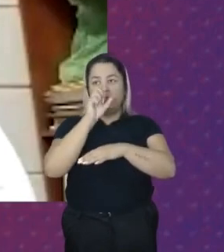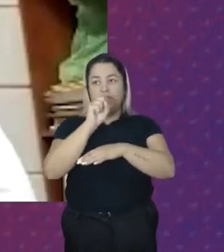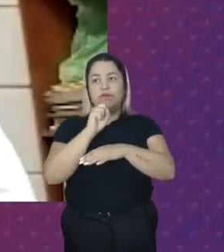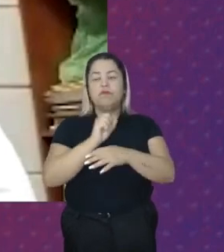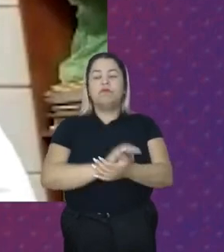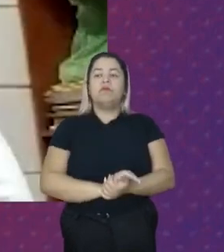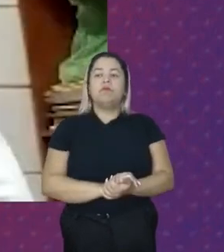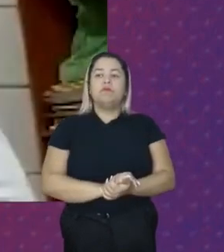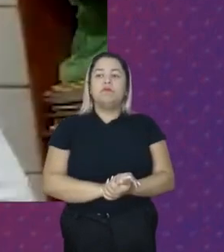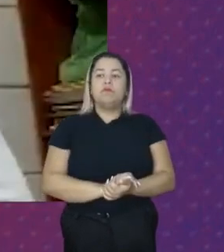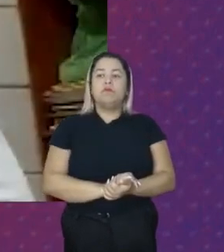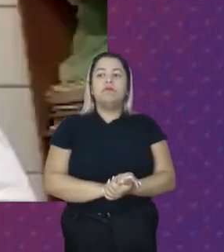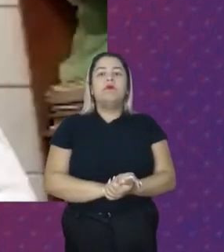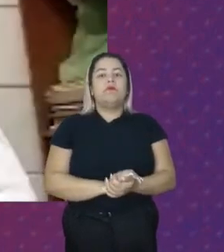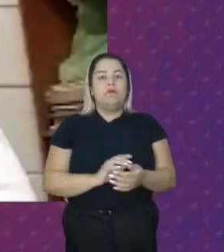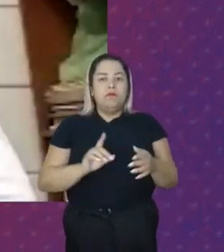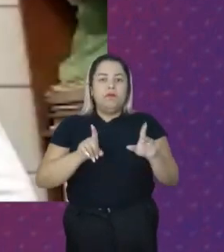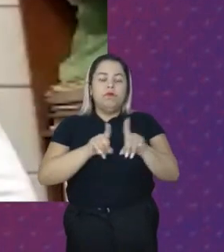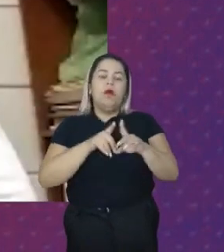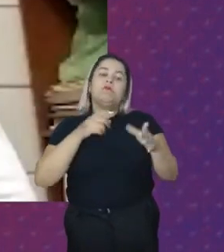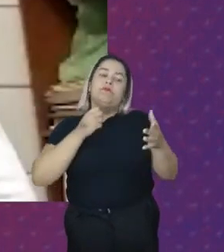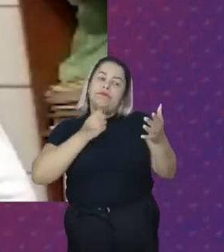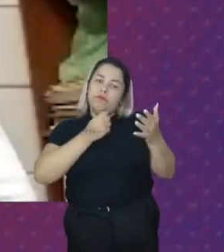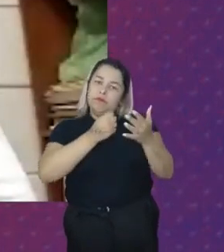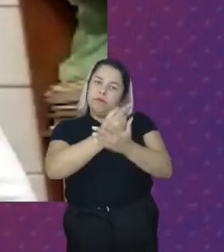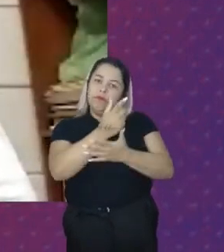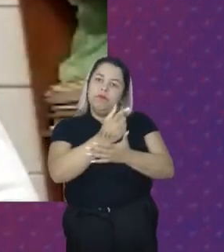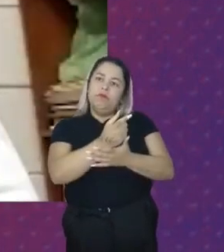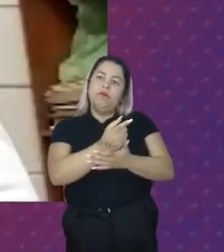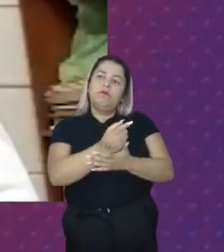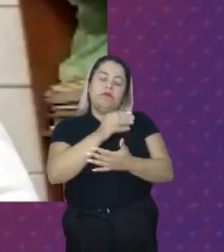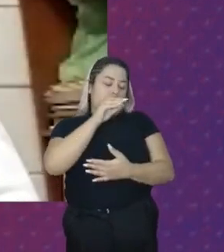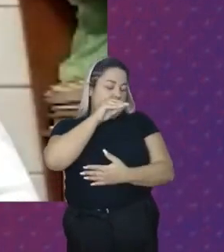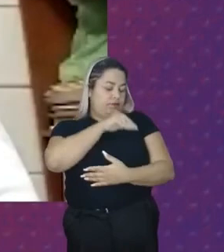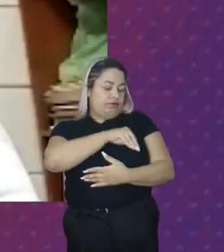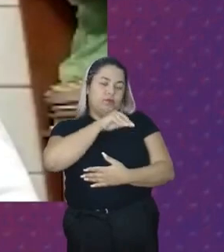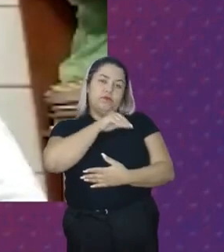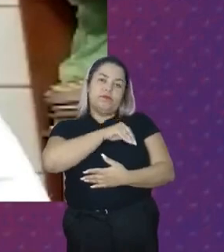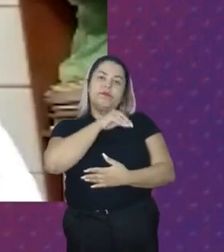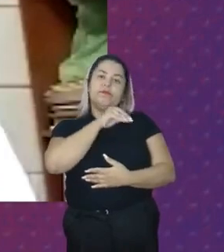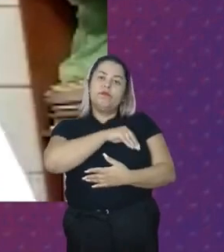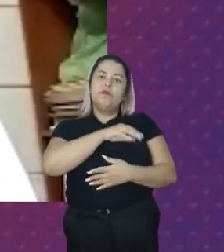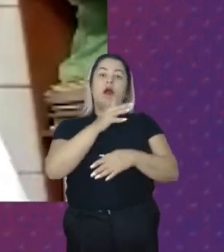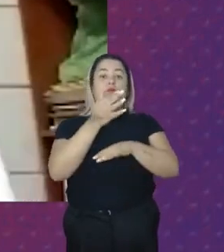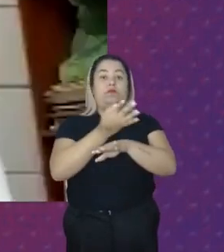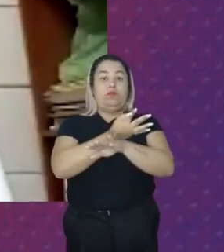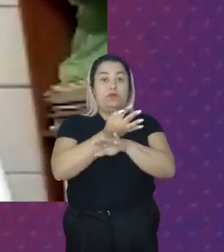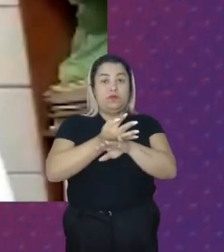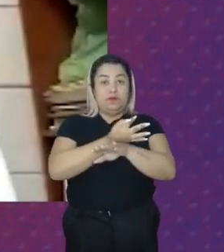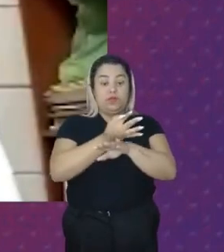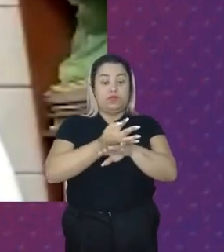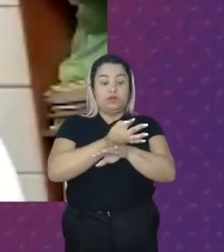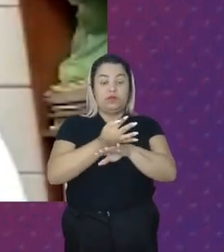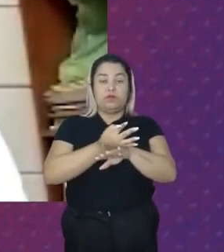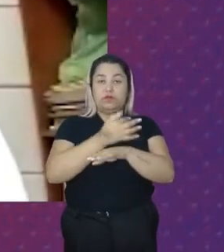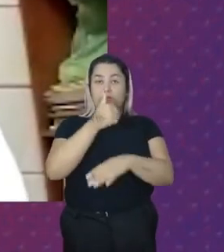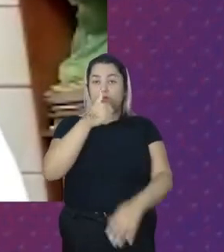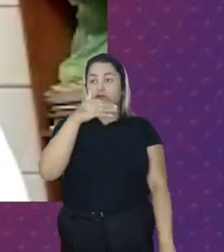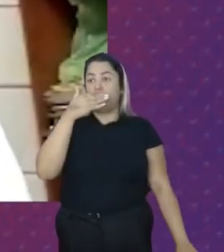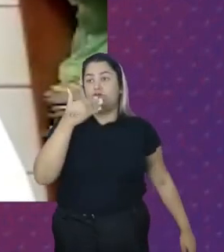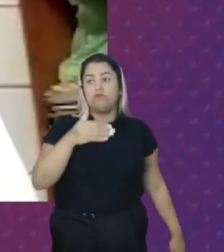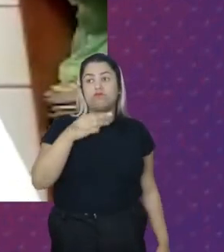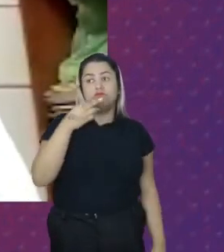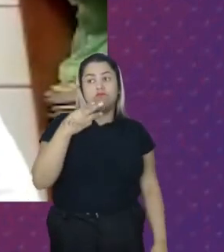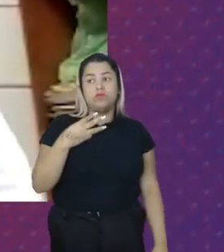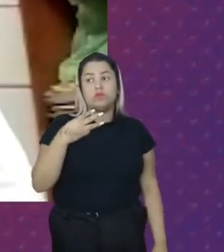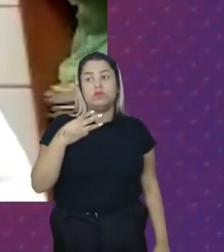20 Nos garantiu O pagamento Do salário Das férias Com mais um terço Sobre a remuneração